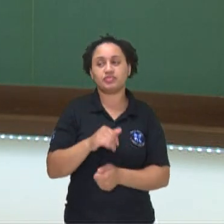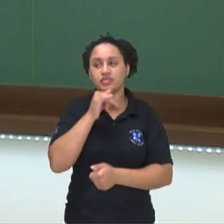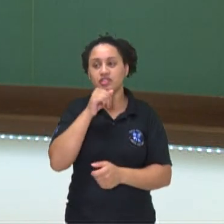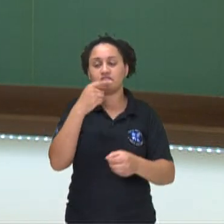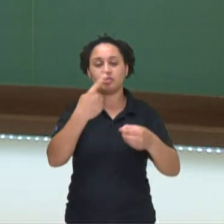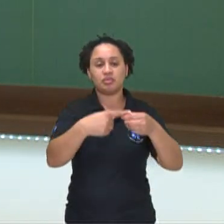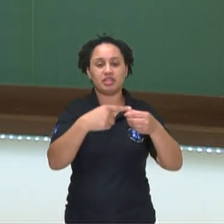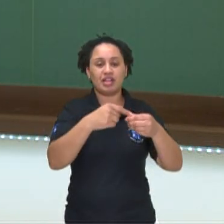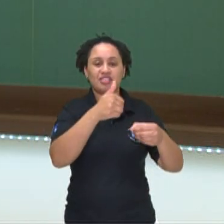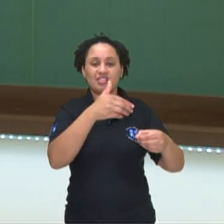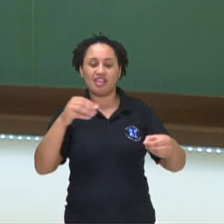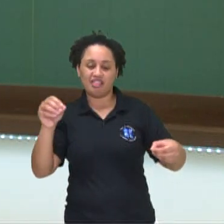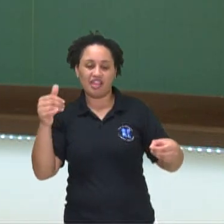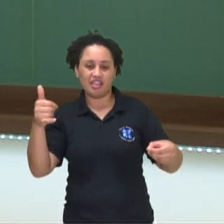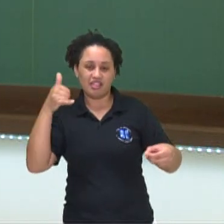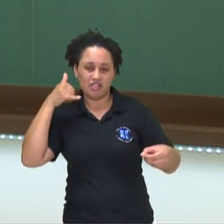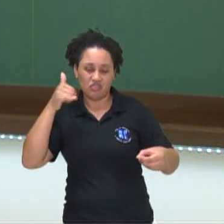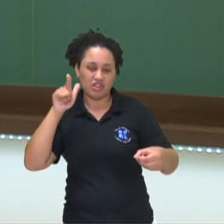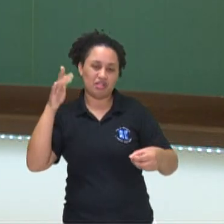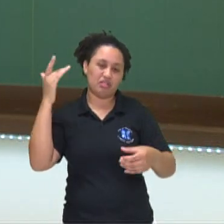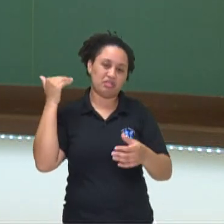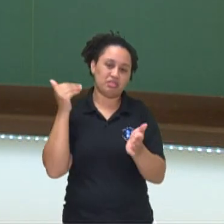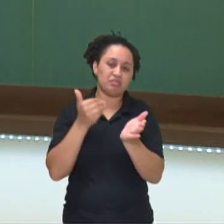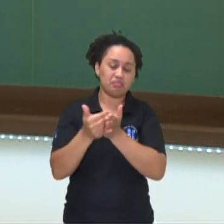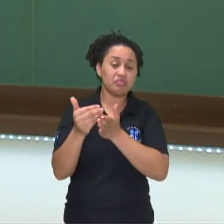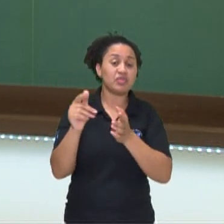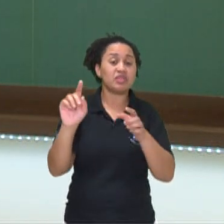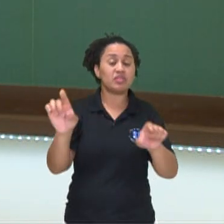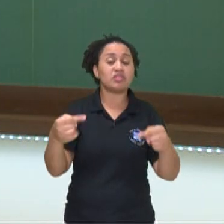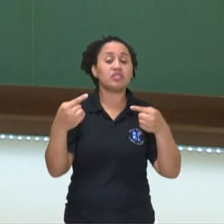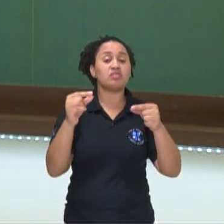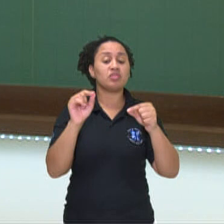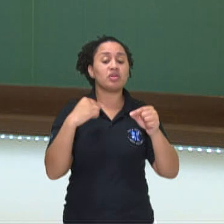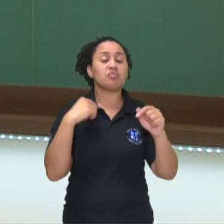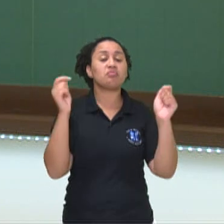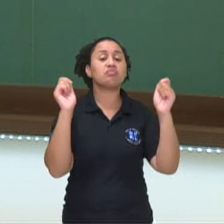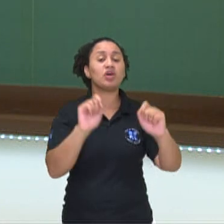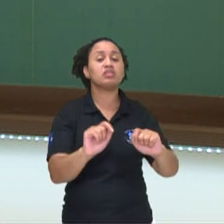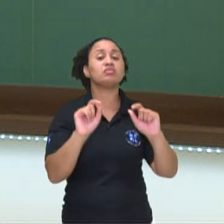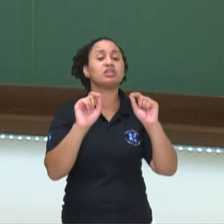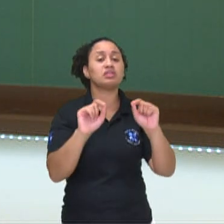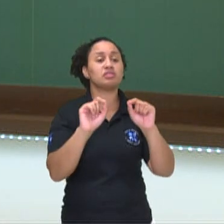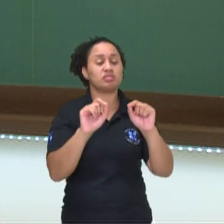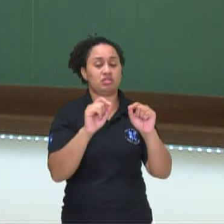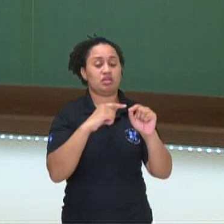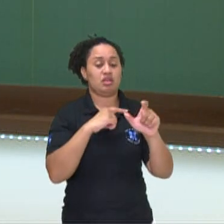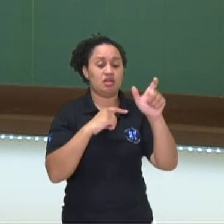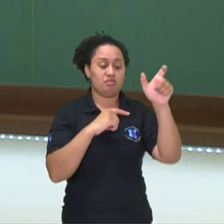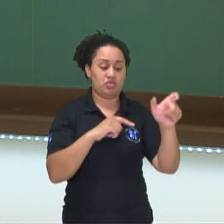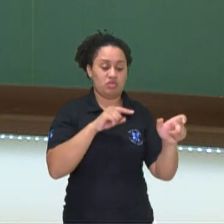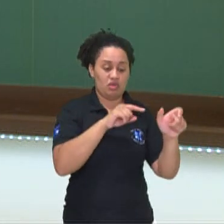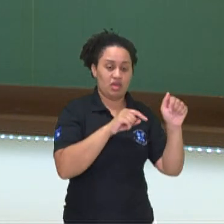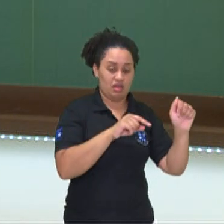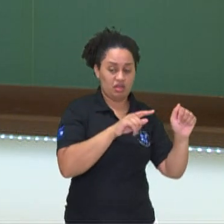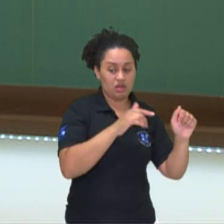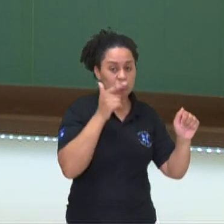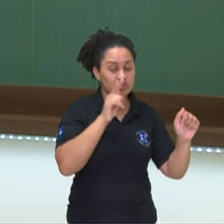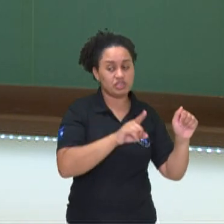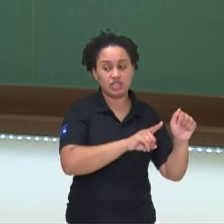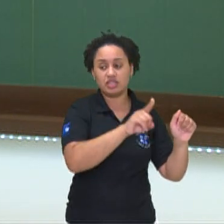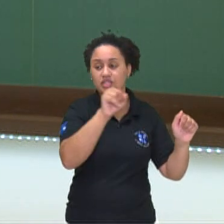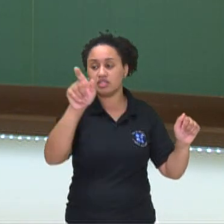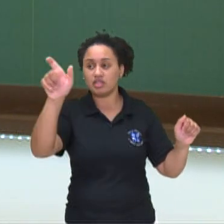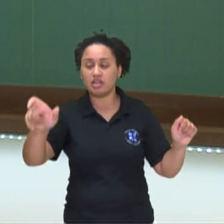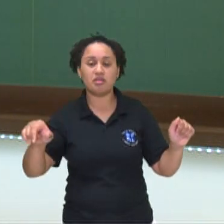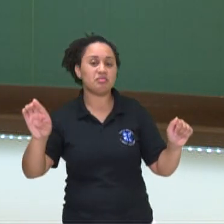telefônicas, lá no início da telefonia, o grande desafio era possibilitar que a pessoa A conseguisse falar com a